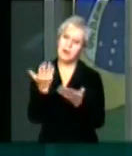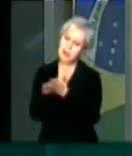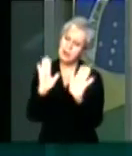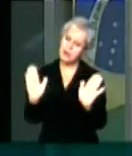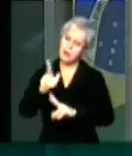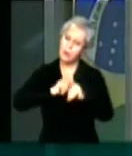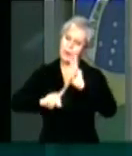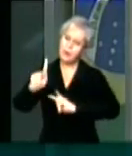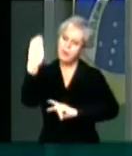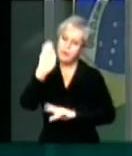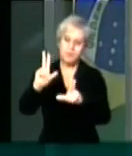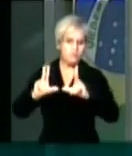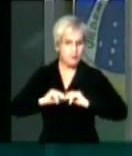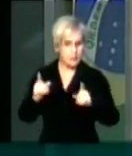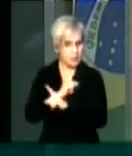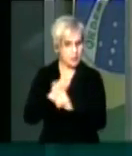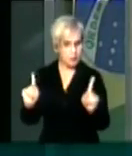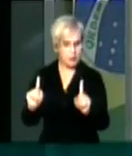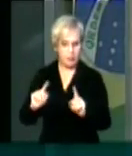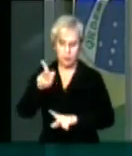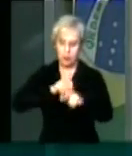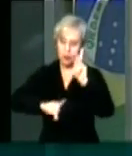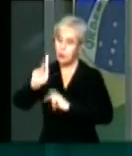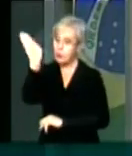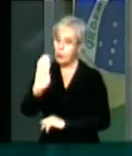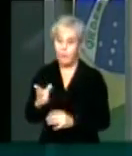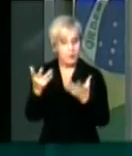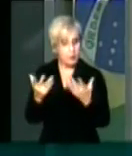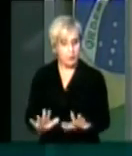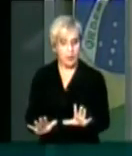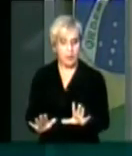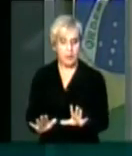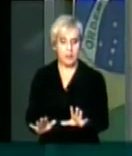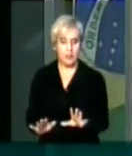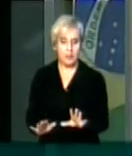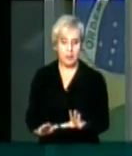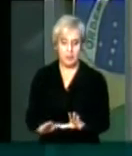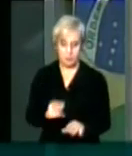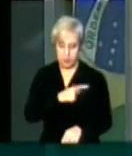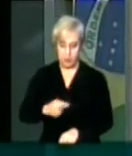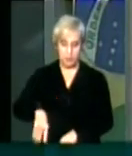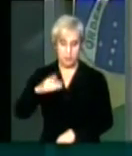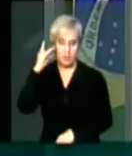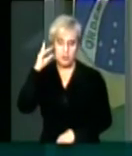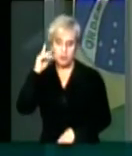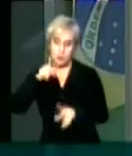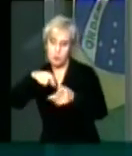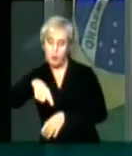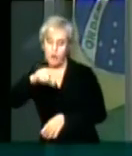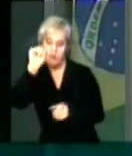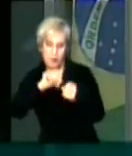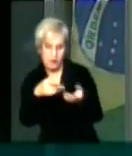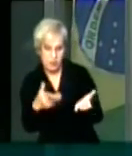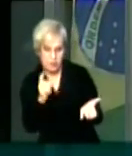brasileiro não merece isso. O povo brasileiro não quer isso. Ela não foi eleita para fazer isso. Ela foi